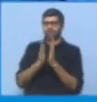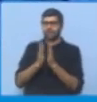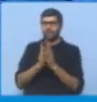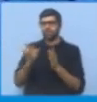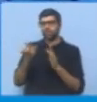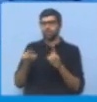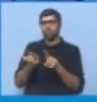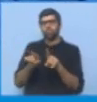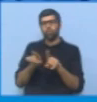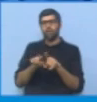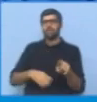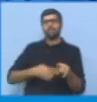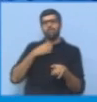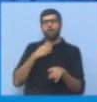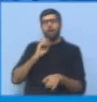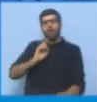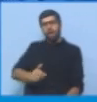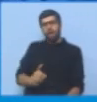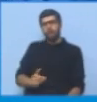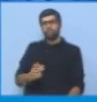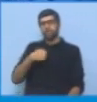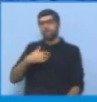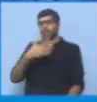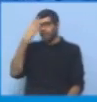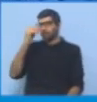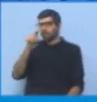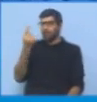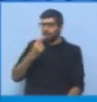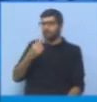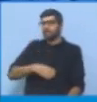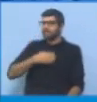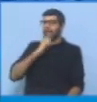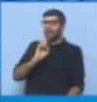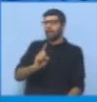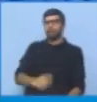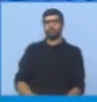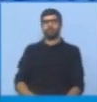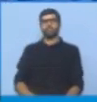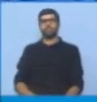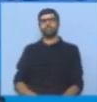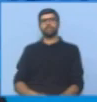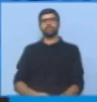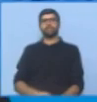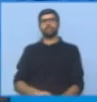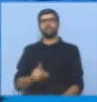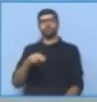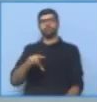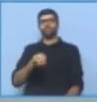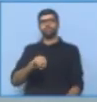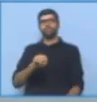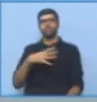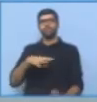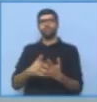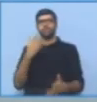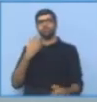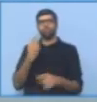muito simbólico. E penso que é nessa medida que deve ser interpretado. Nuno Santos, gostaria de sublinhar aqui alguma